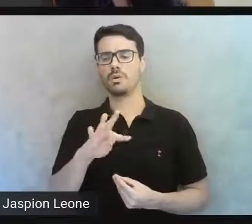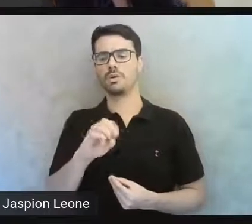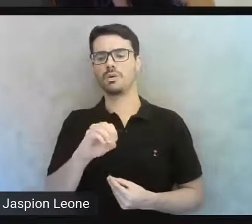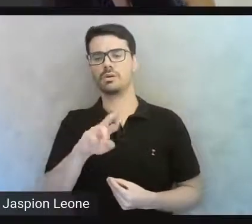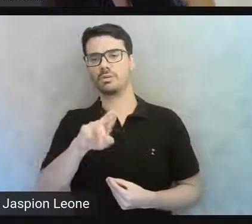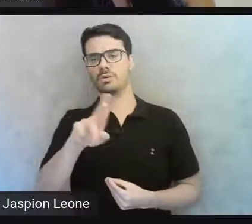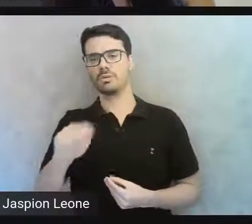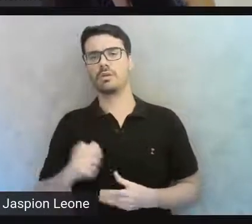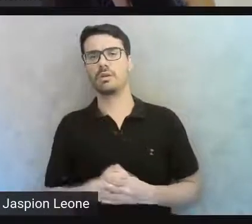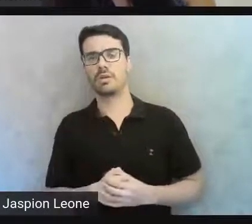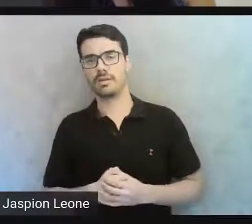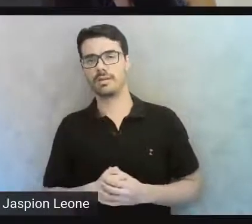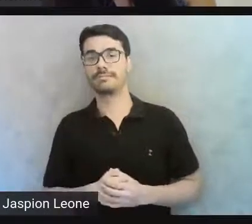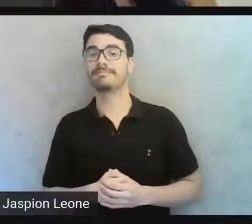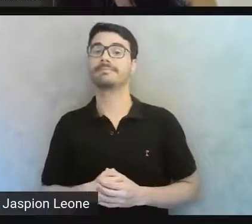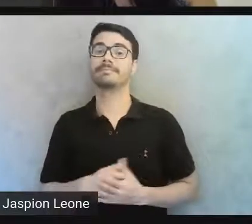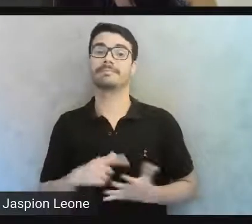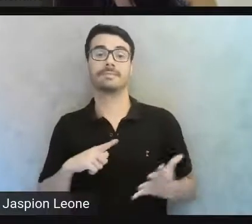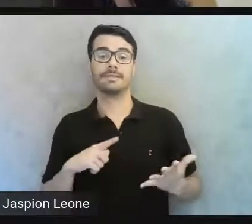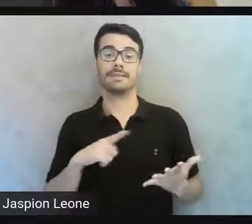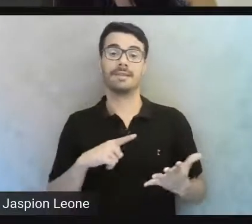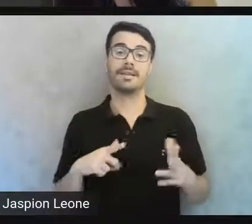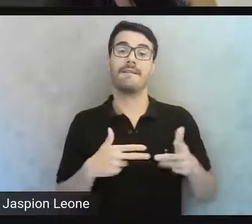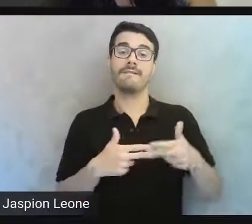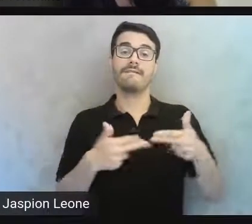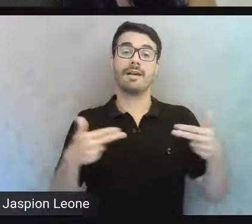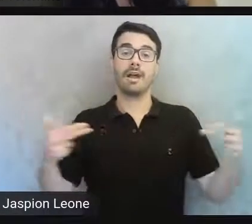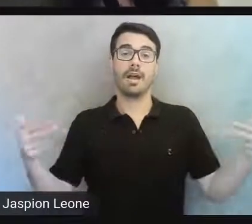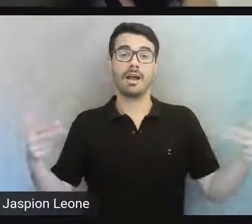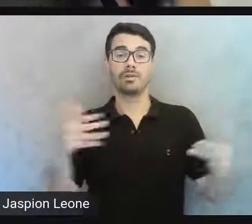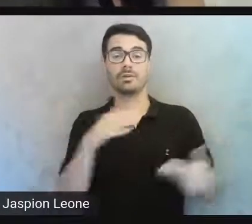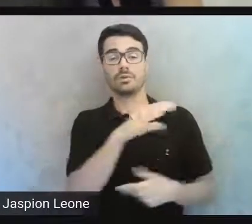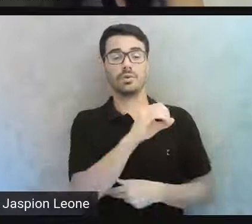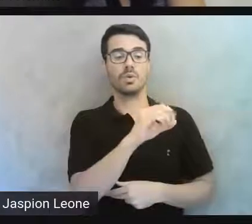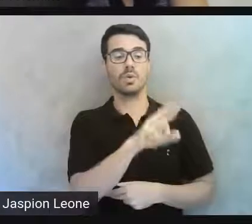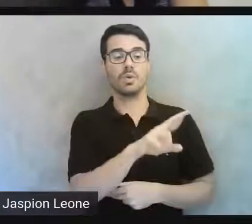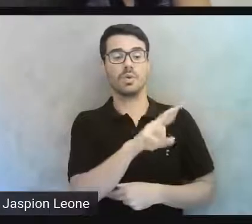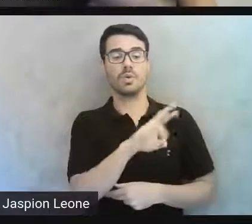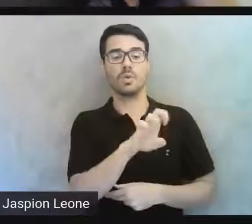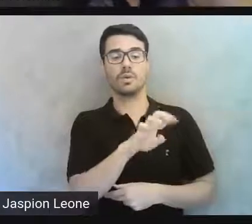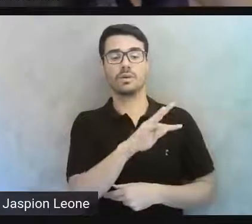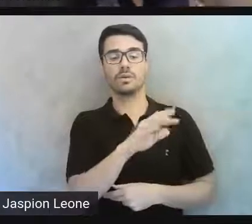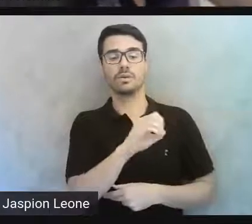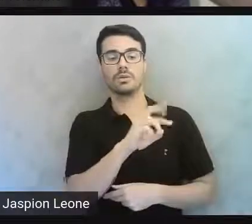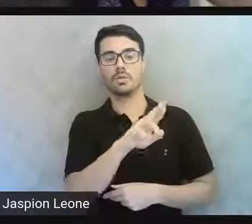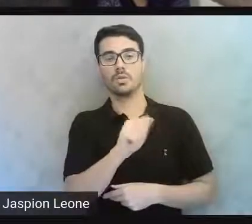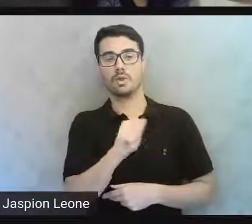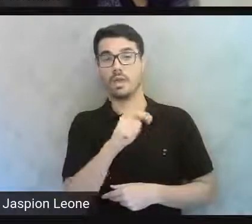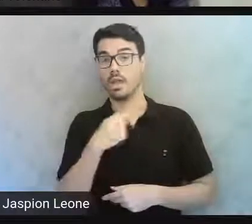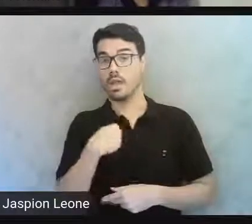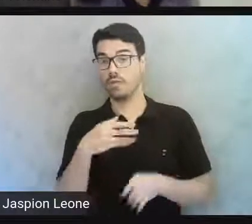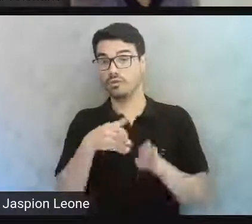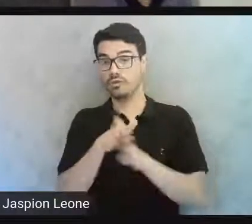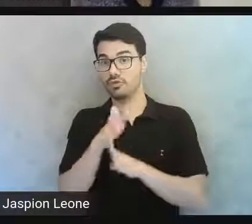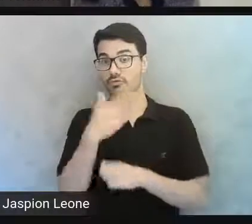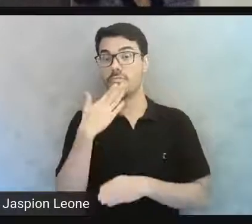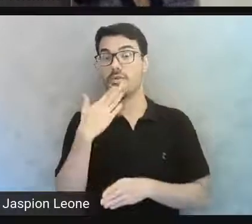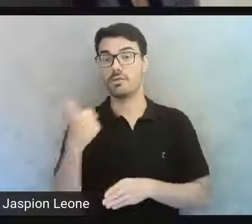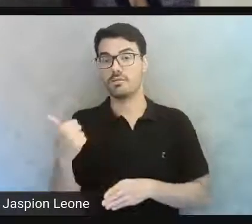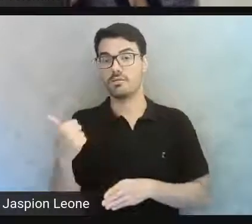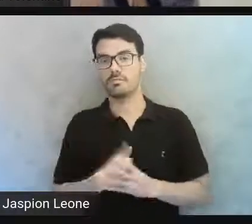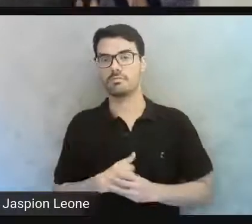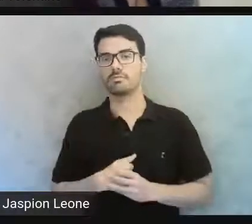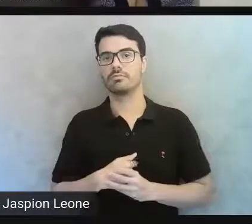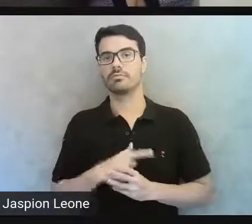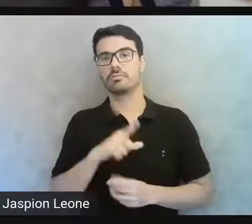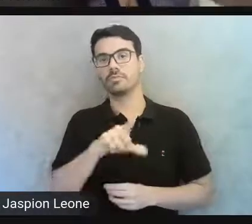Então, assim, a gente tem hoje várias e várias corretoras no mercado, né? Eu assim, com uma dica que eu daria, de repente você selecionar